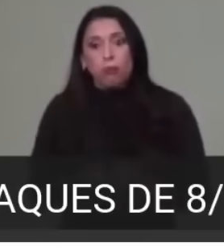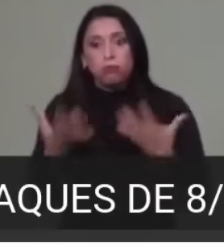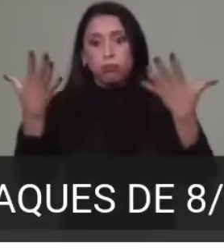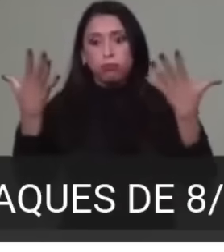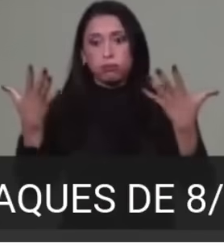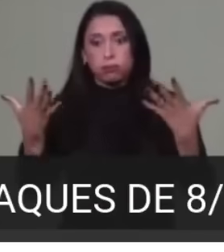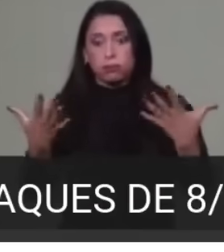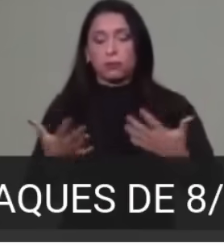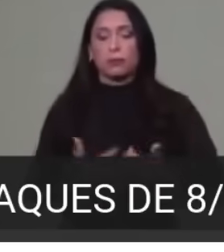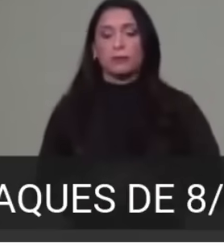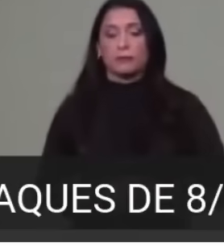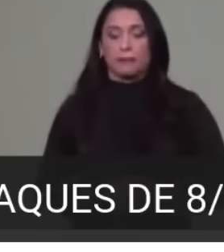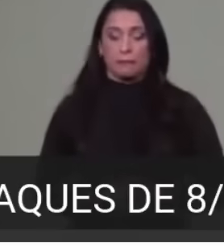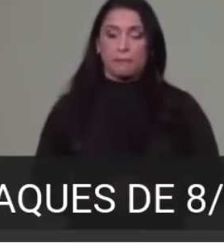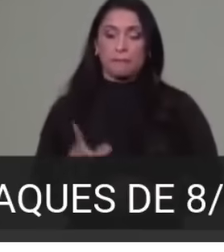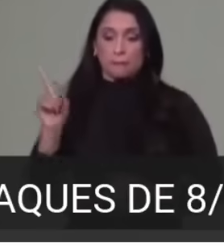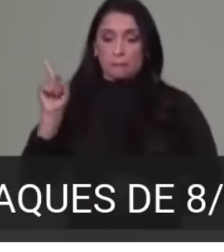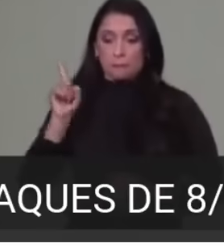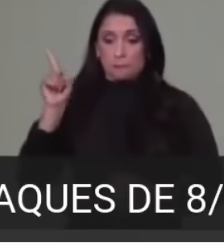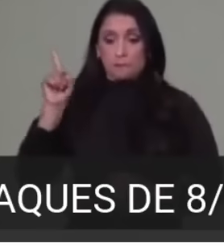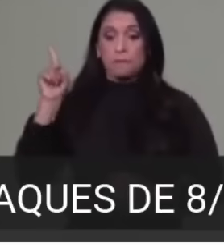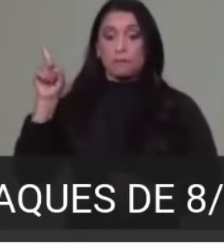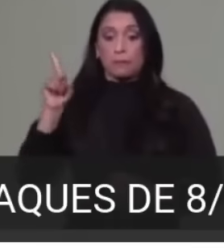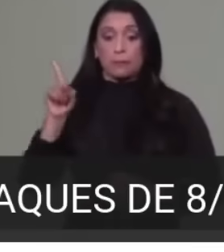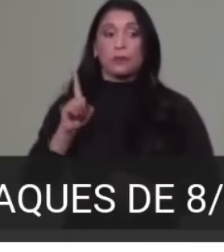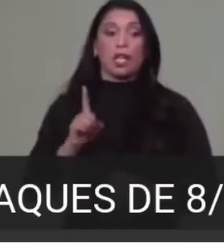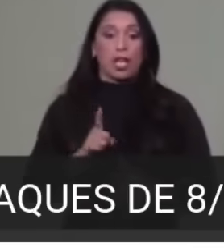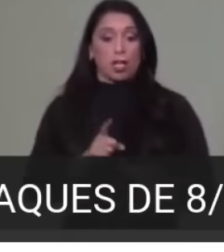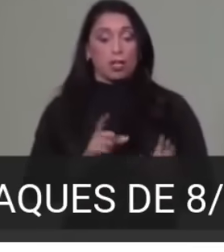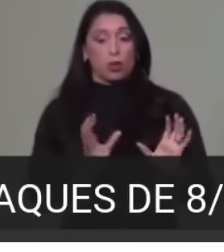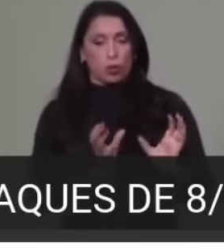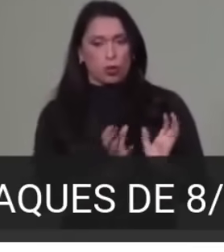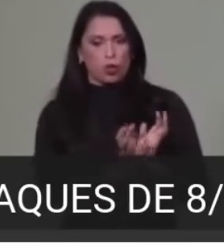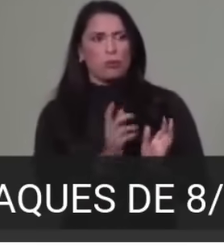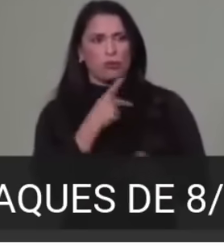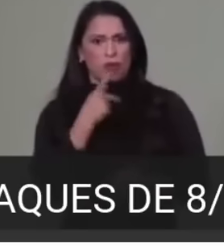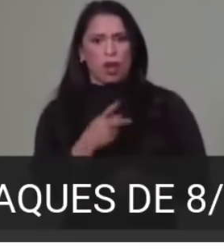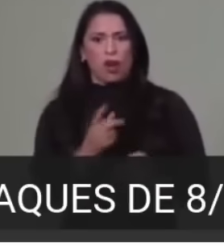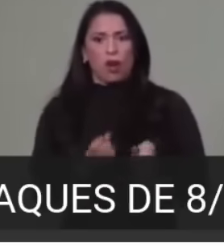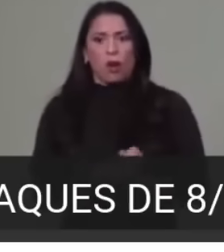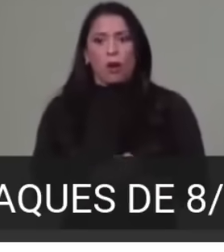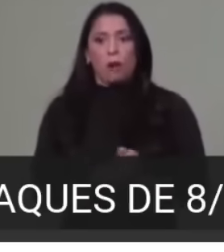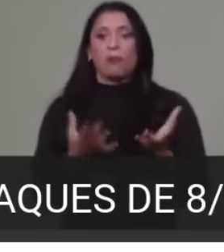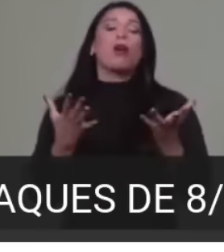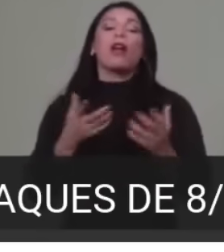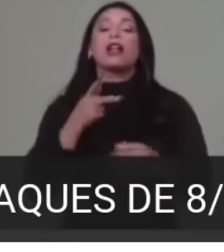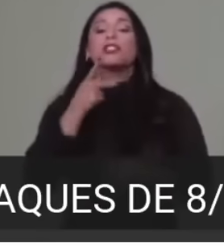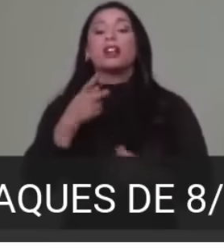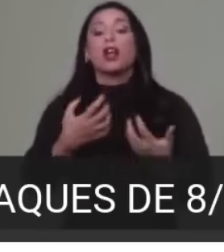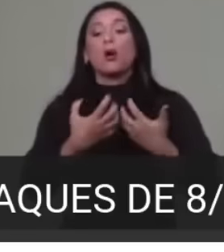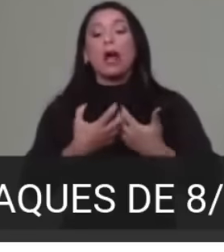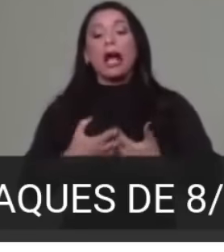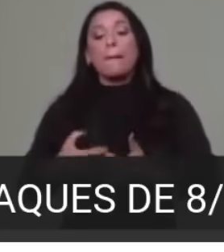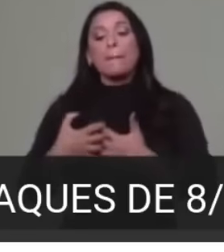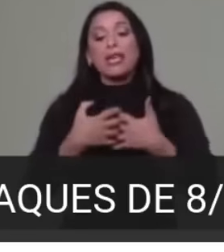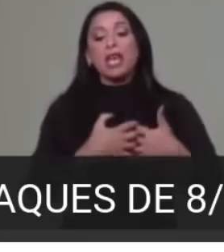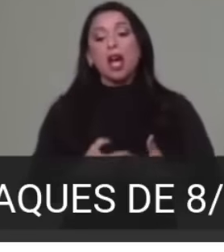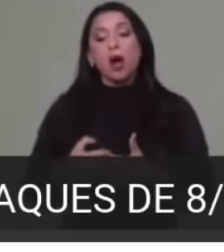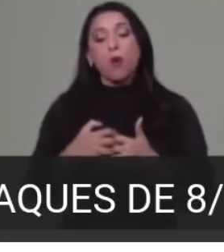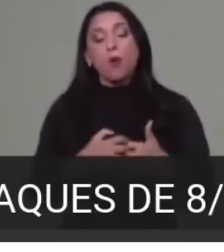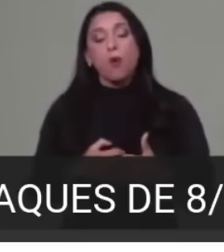aqui o artefato confessaram queriam explodir um caminhão